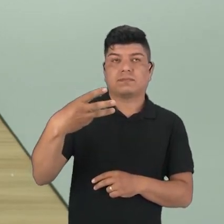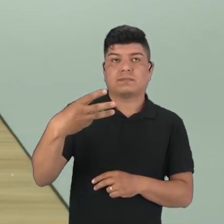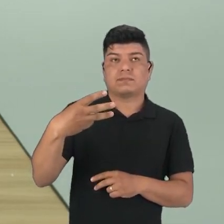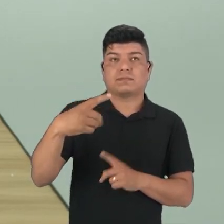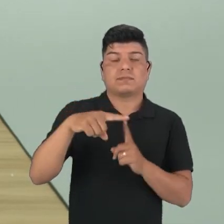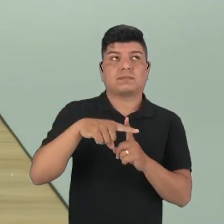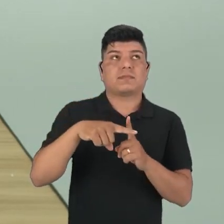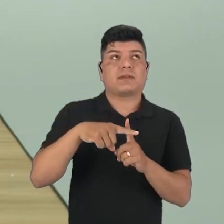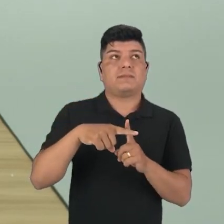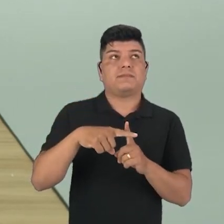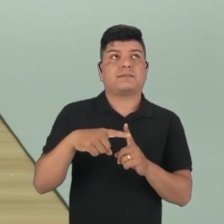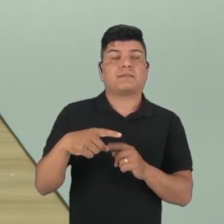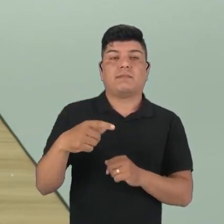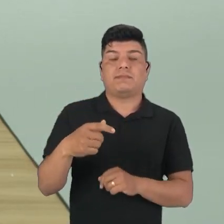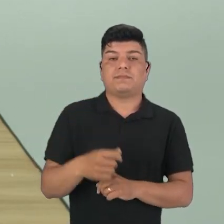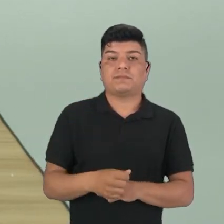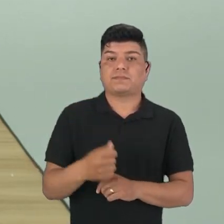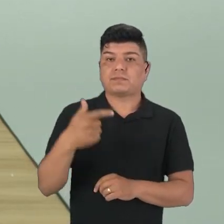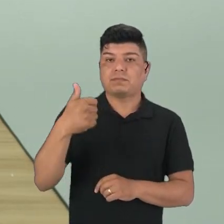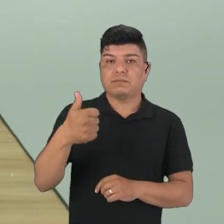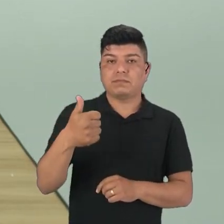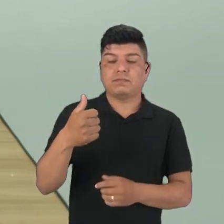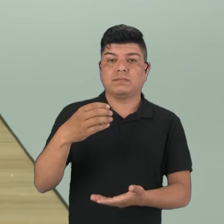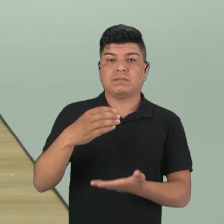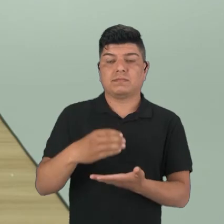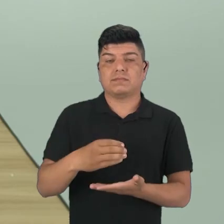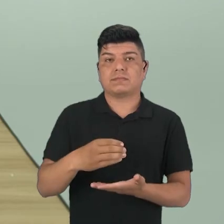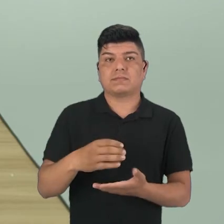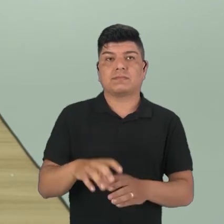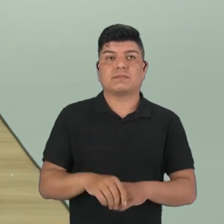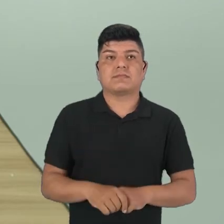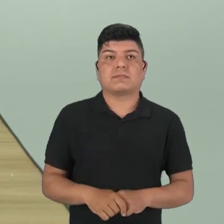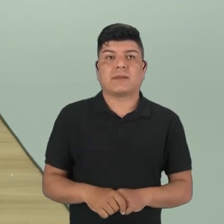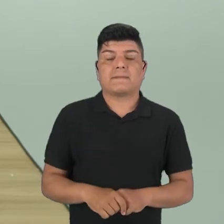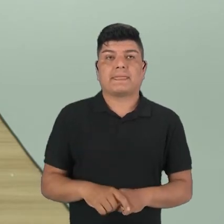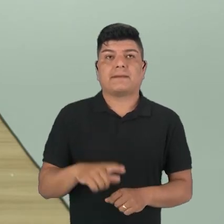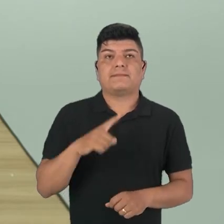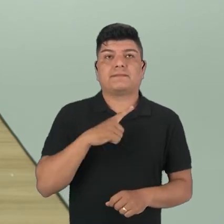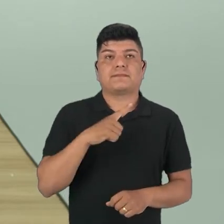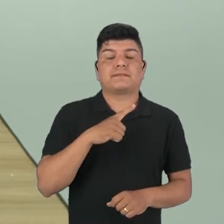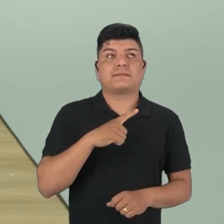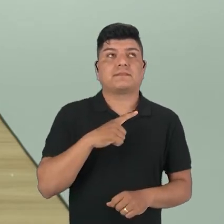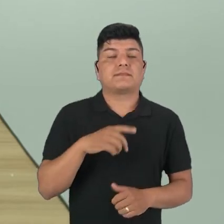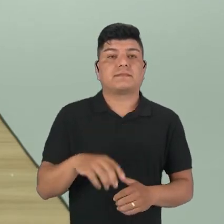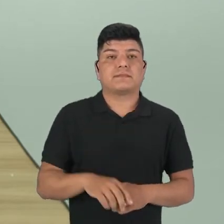eu vou adicionando mais uma caixa. Eu vou ter